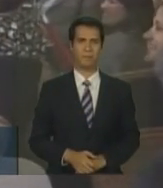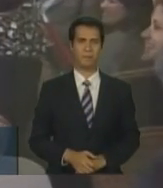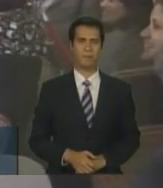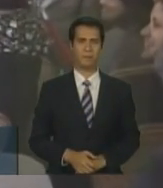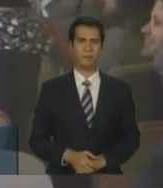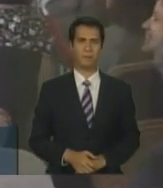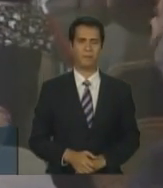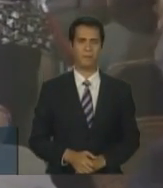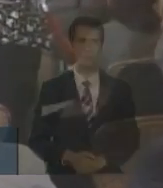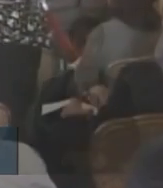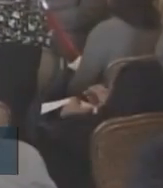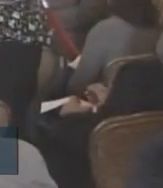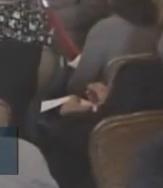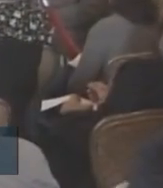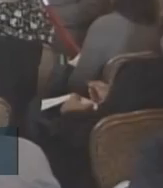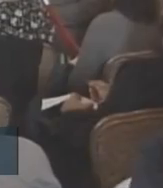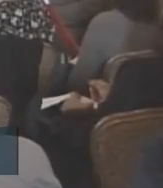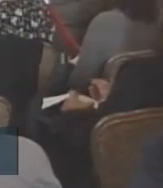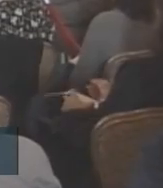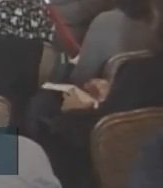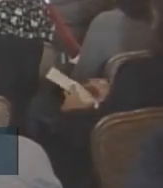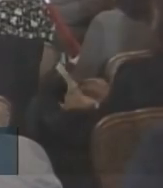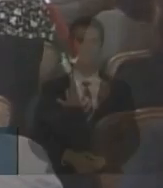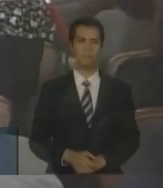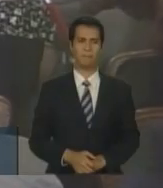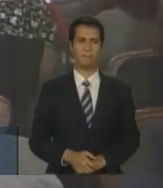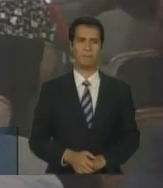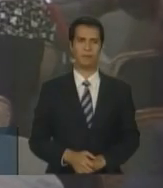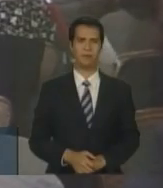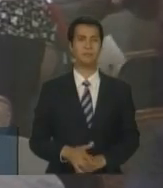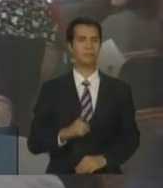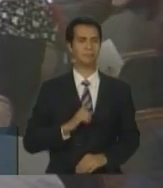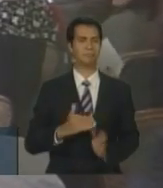mais duas. Tá? Tá bom. Emissão de perguntas, né? Mais duas